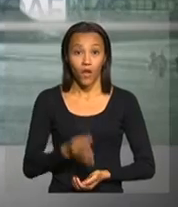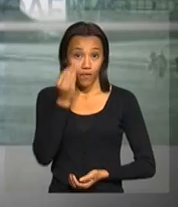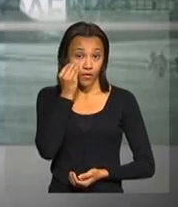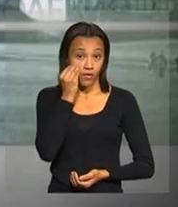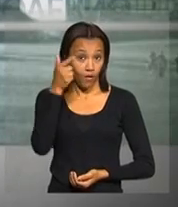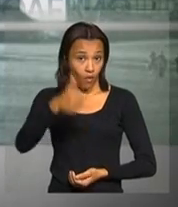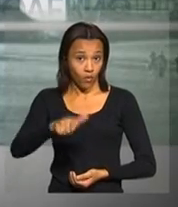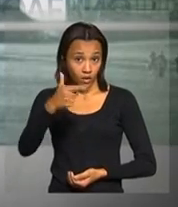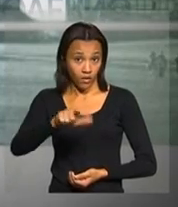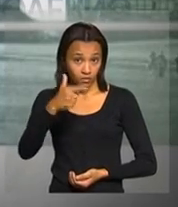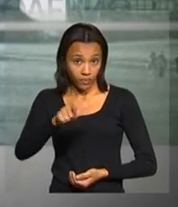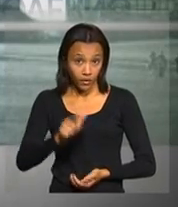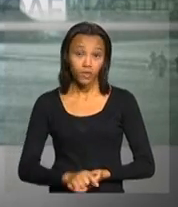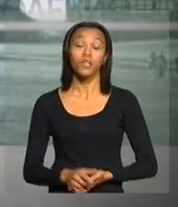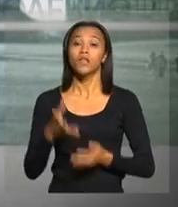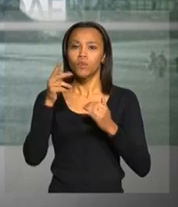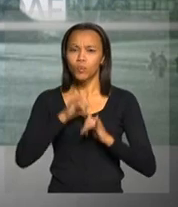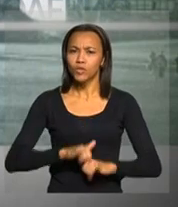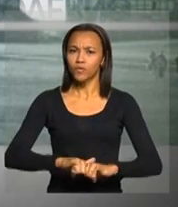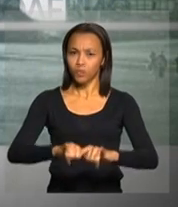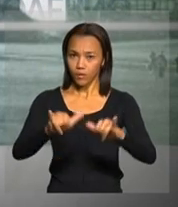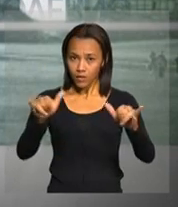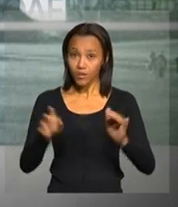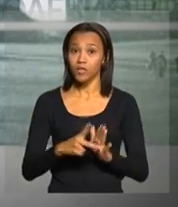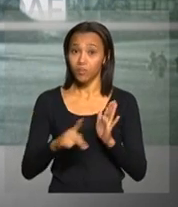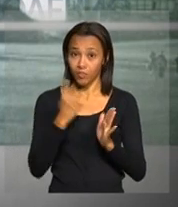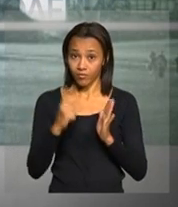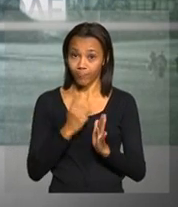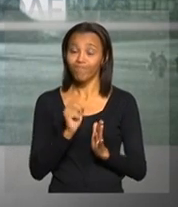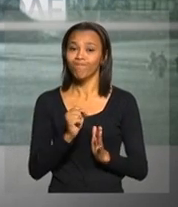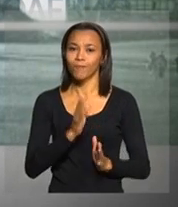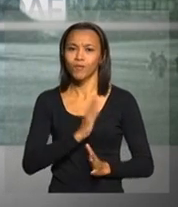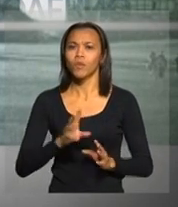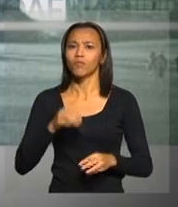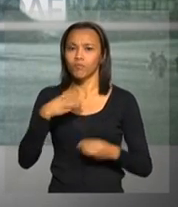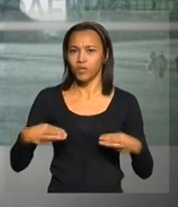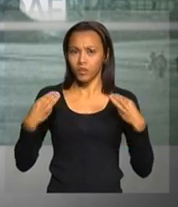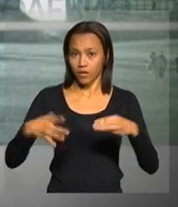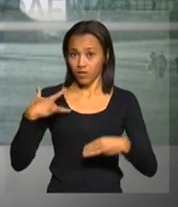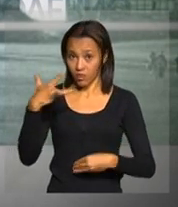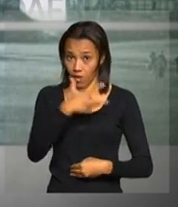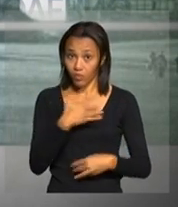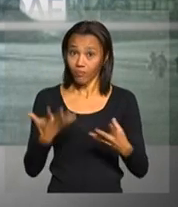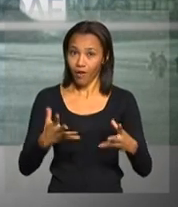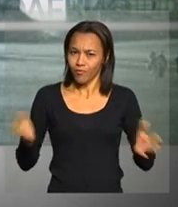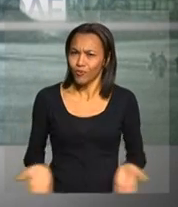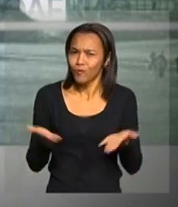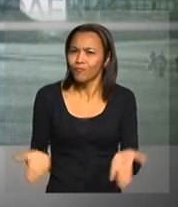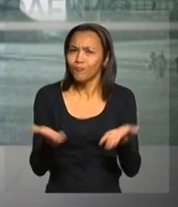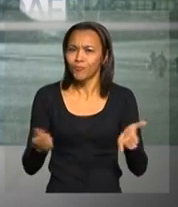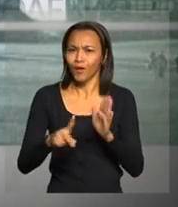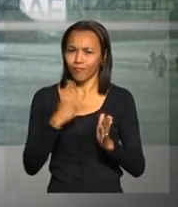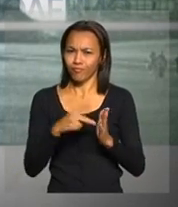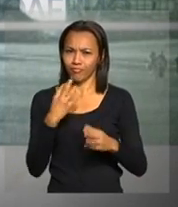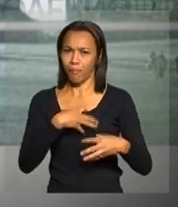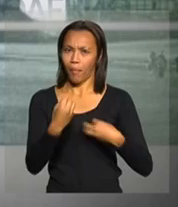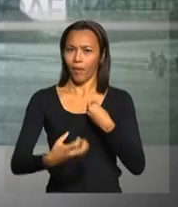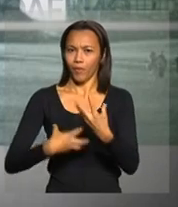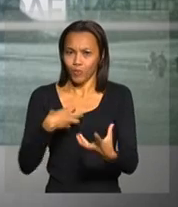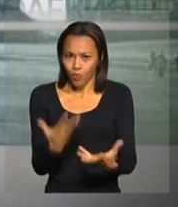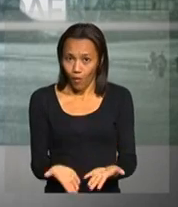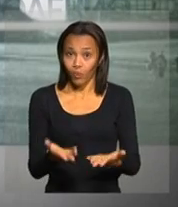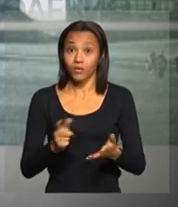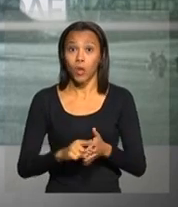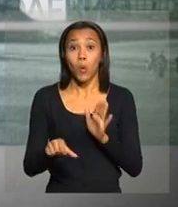Você acompanhou a reapresentação do lançamento da campanha publicitária do Ministério da Saúde para estimular as doações de